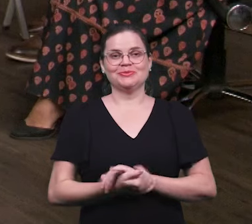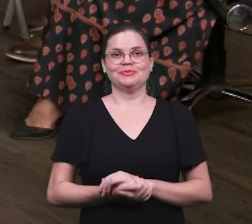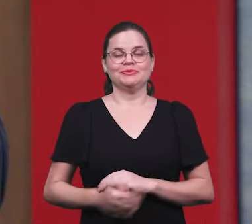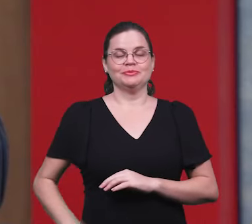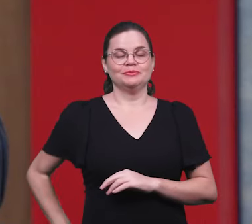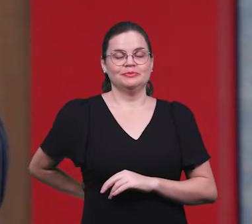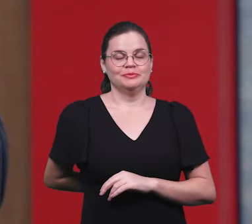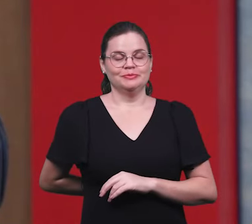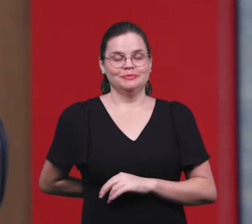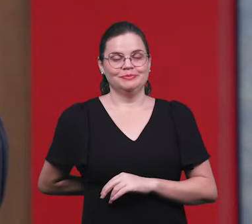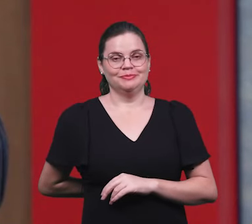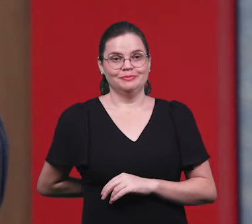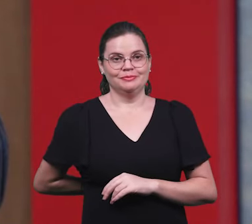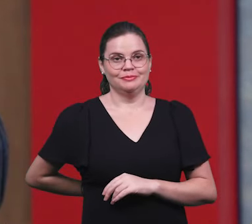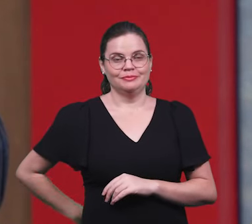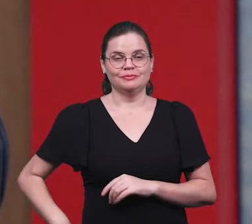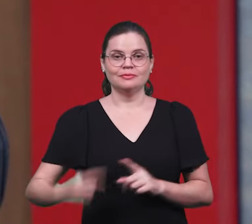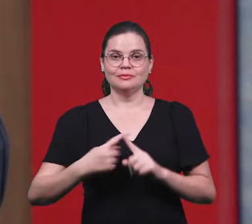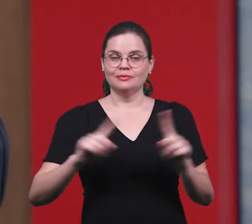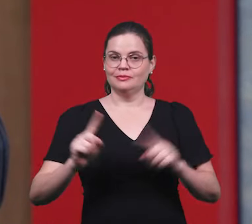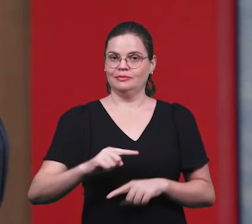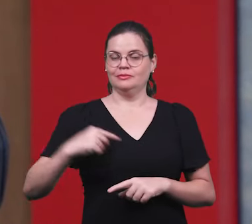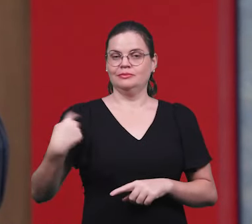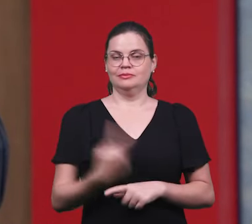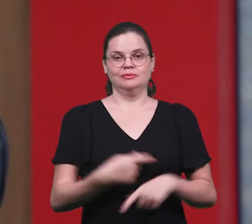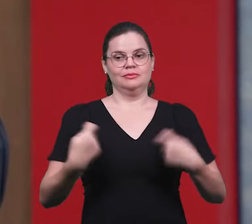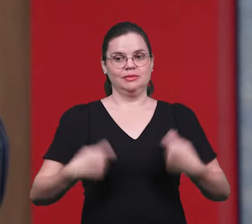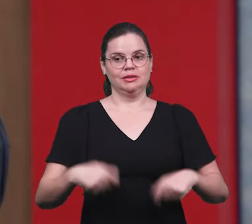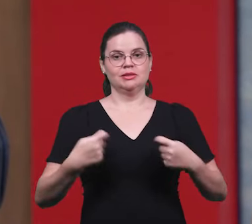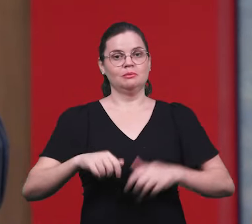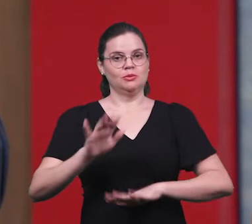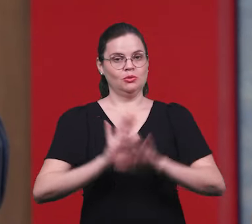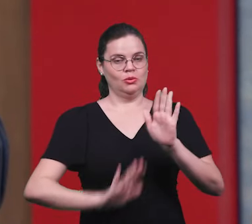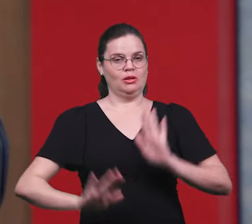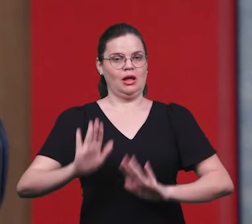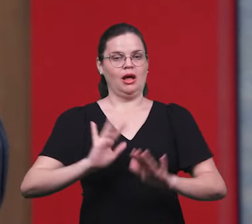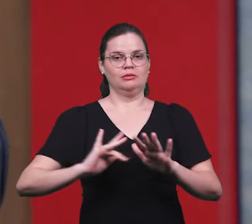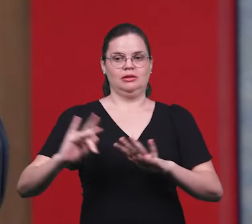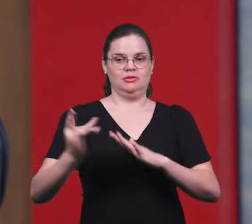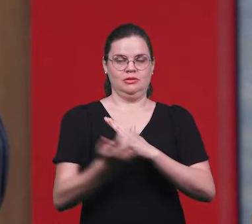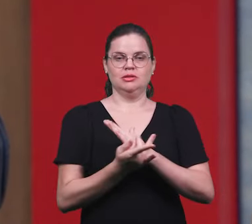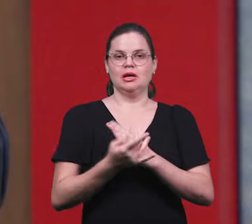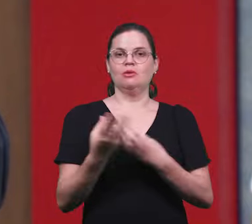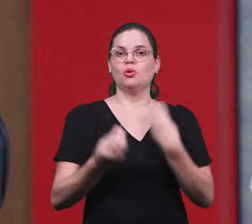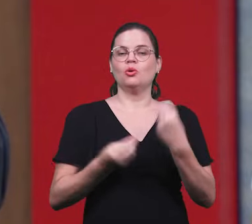Mas a gente precisa ter um cuidado no uso da rede social, porque